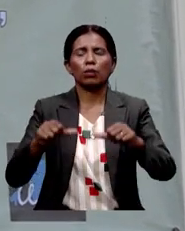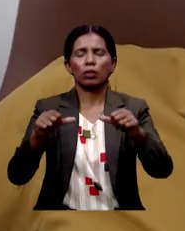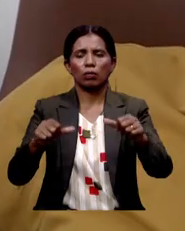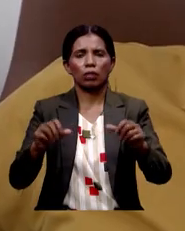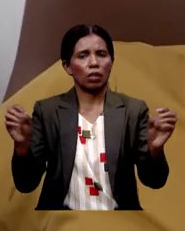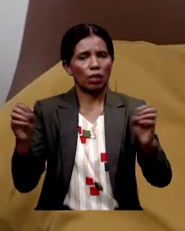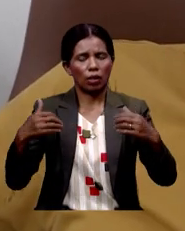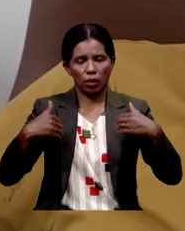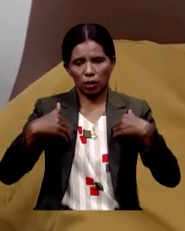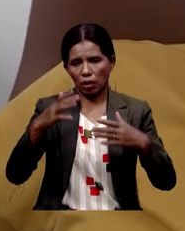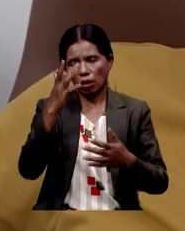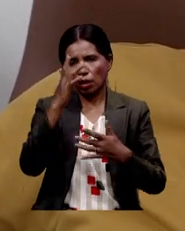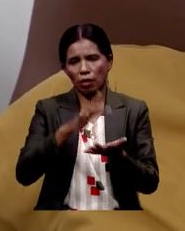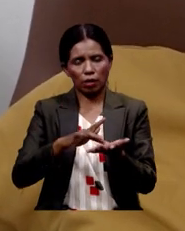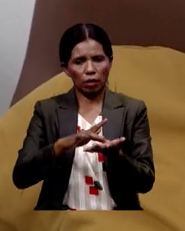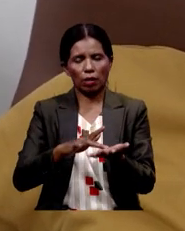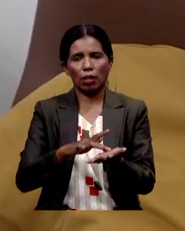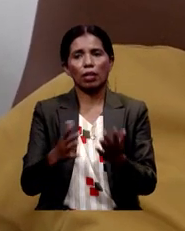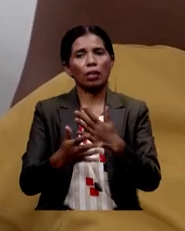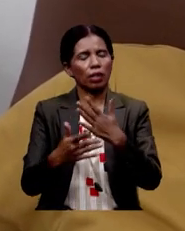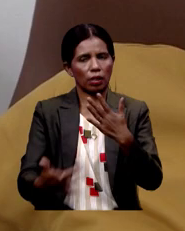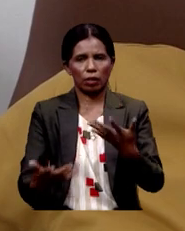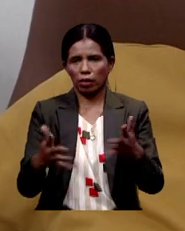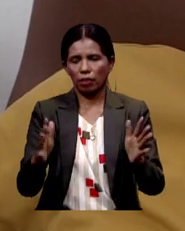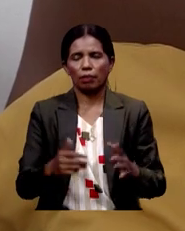menus. Sudah né objektif atau